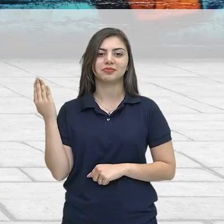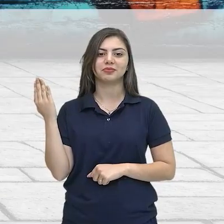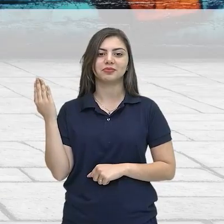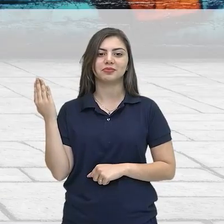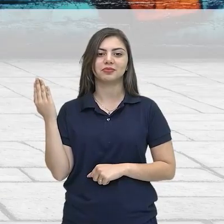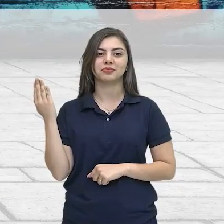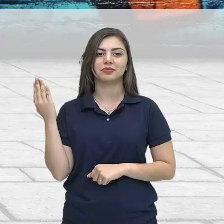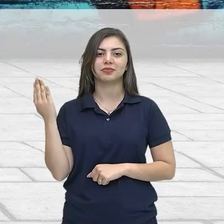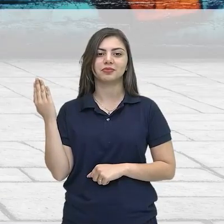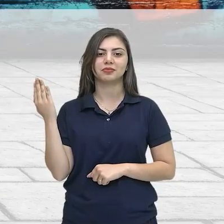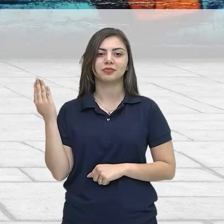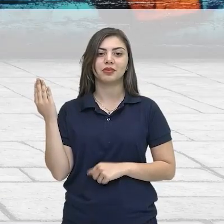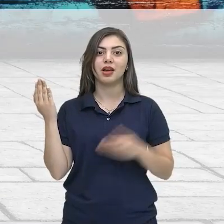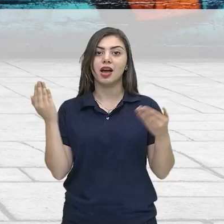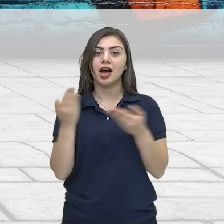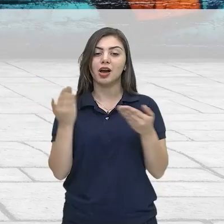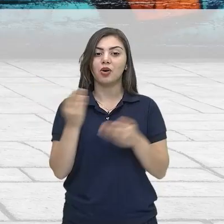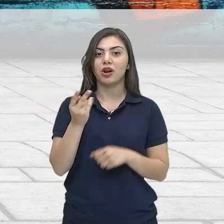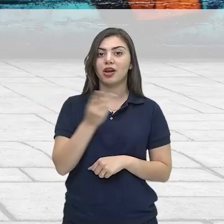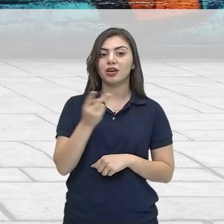As duas.